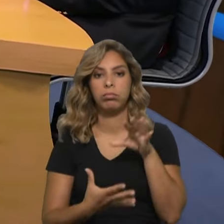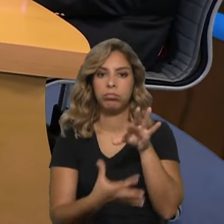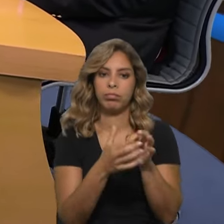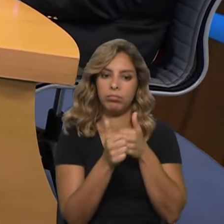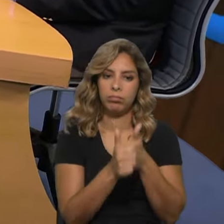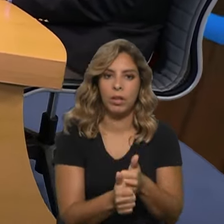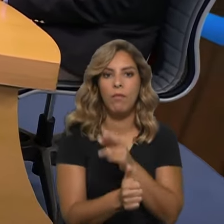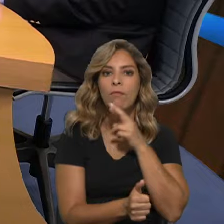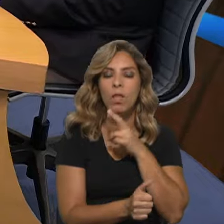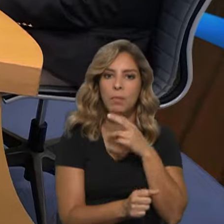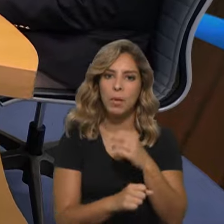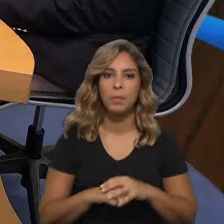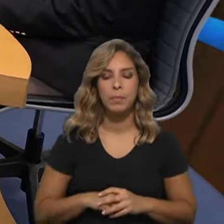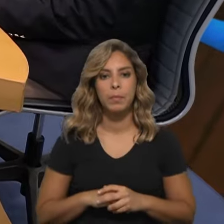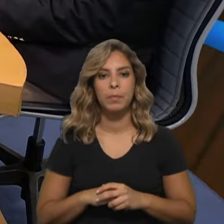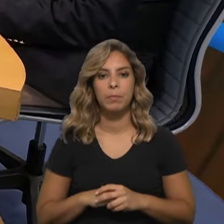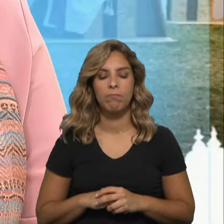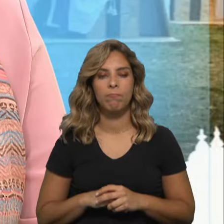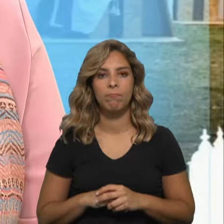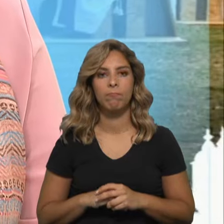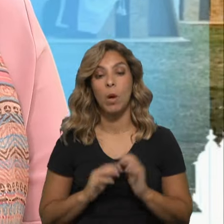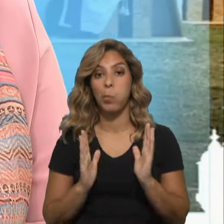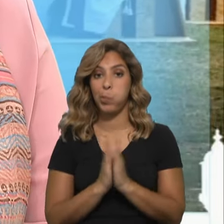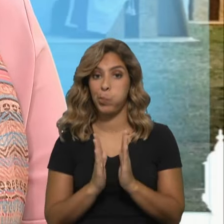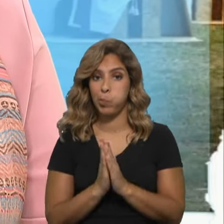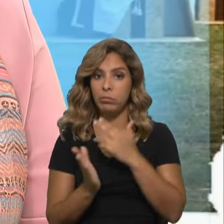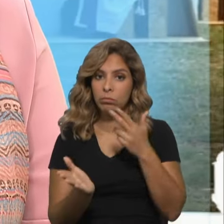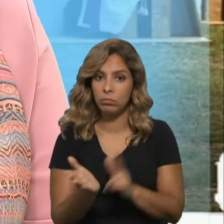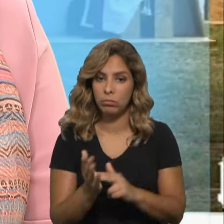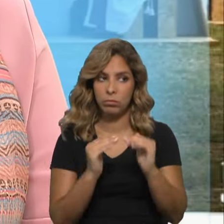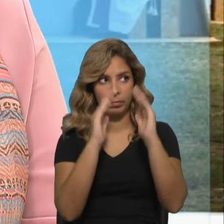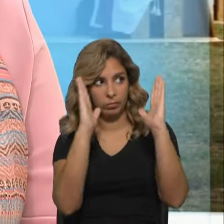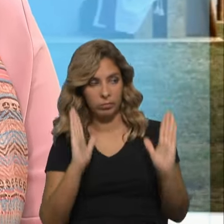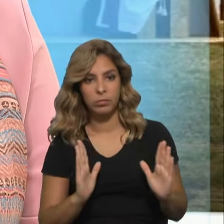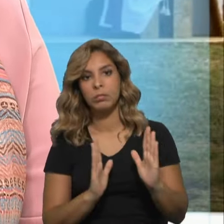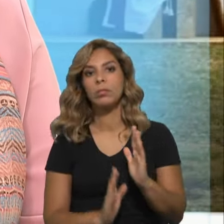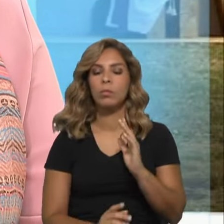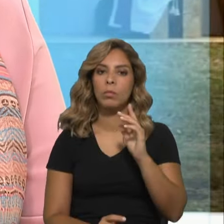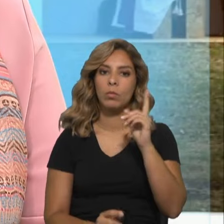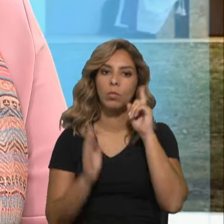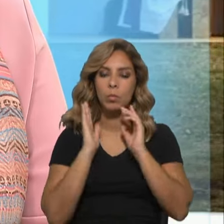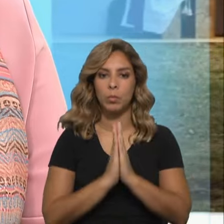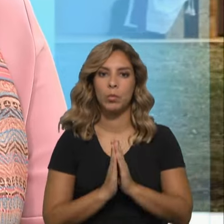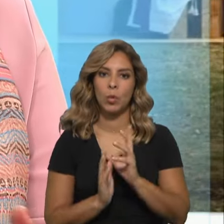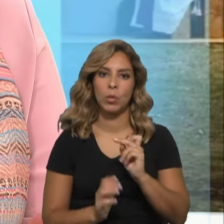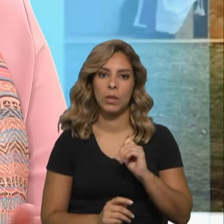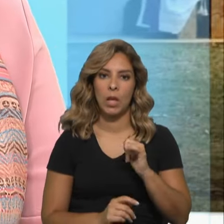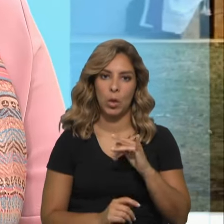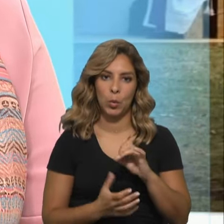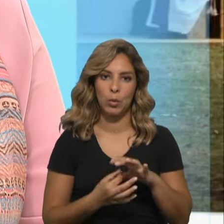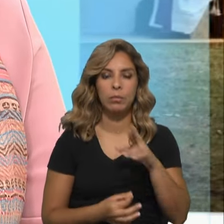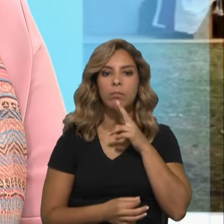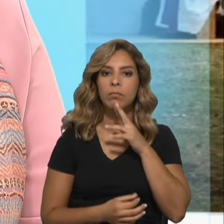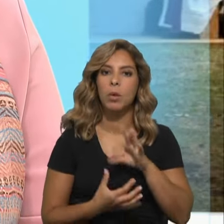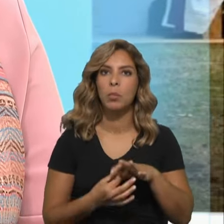Fátima. Fizemos uma missa solene na Basílica de Nossa Senhora do Rosário, comemorativa da direção